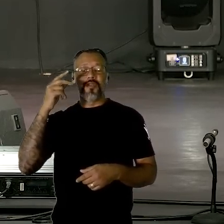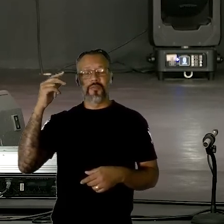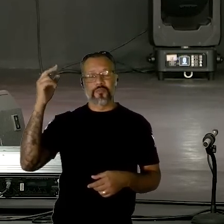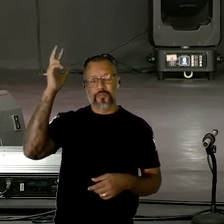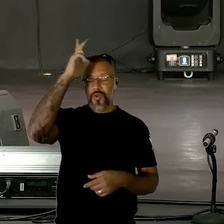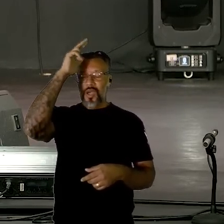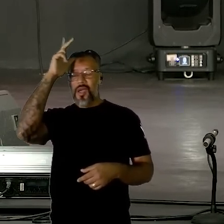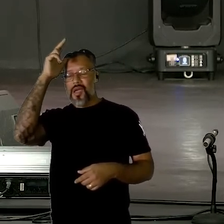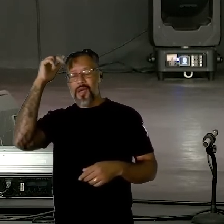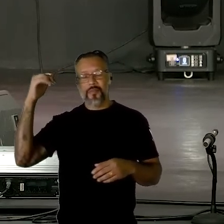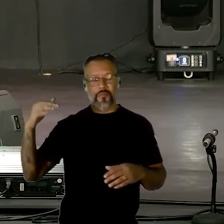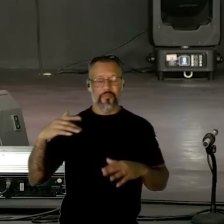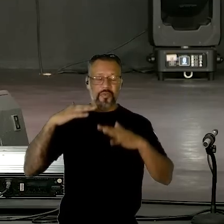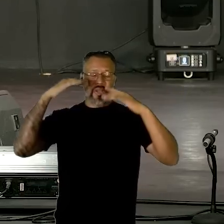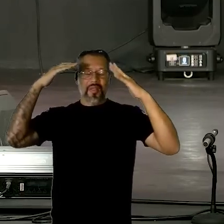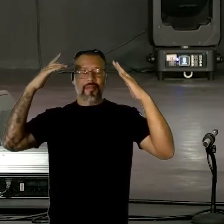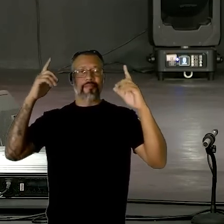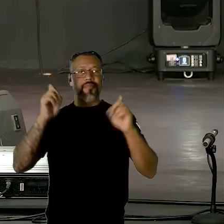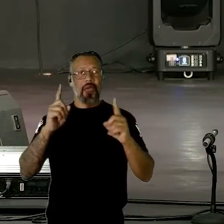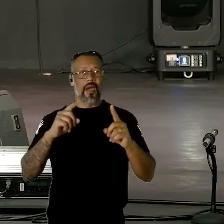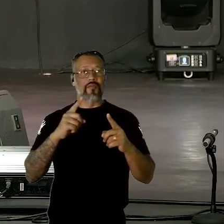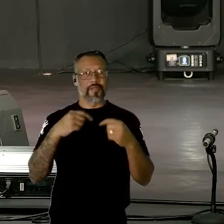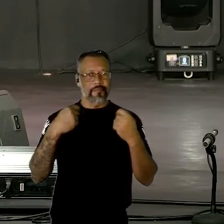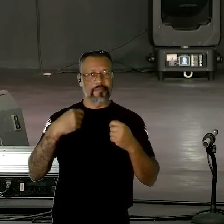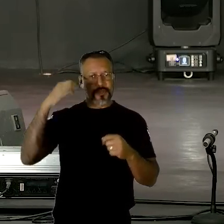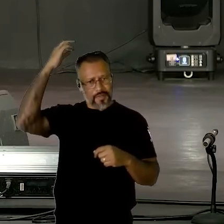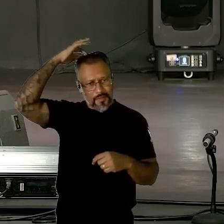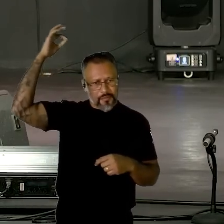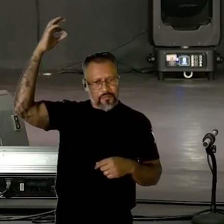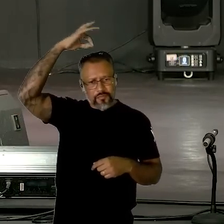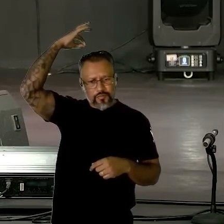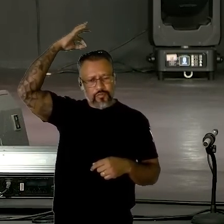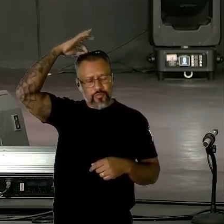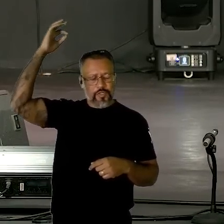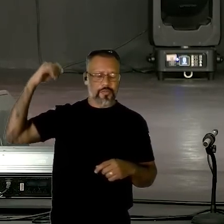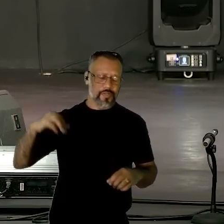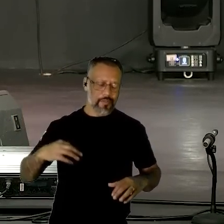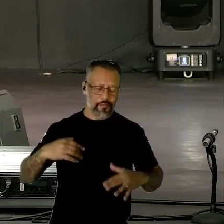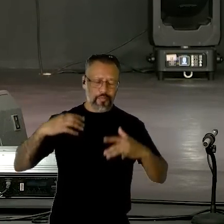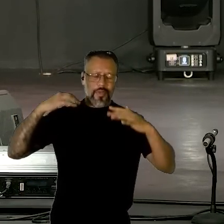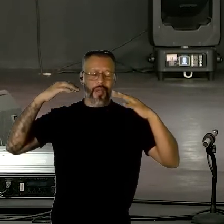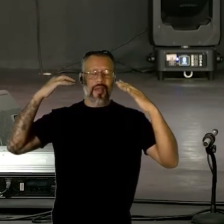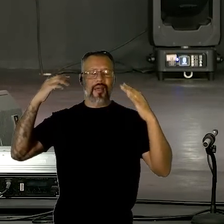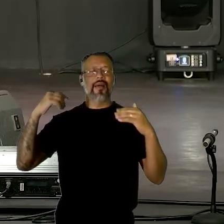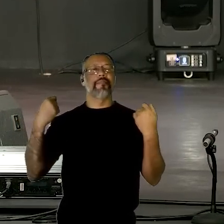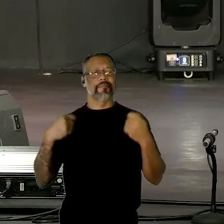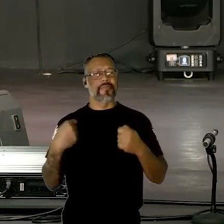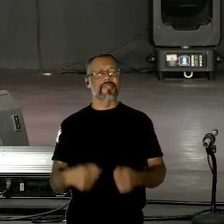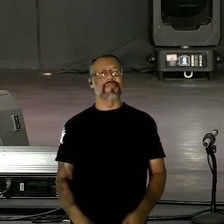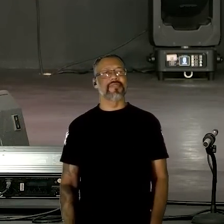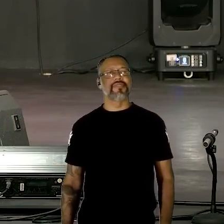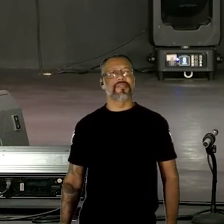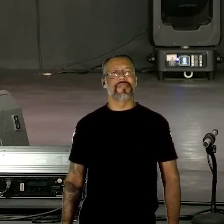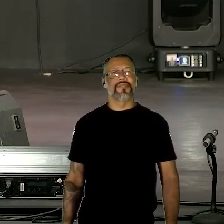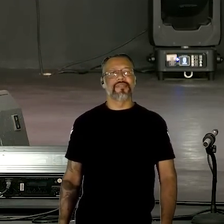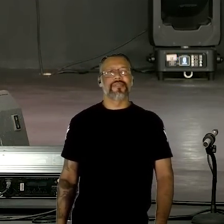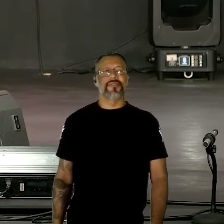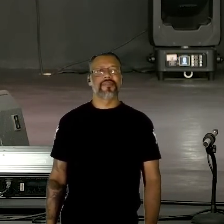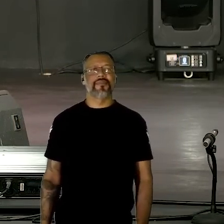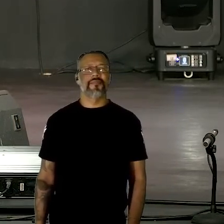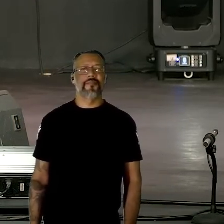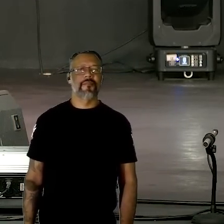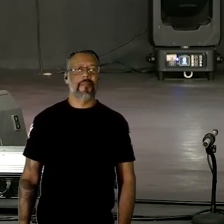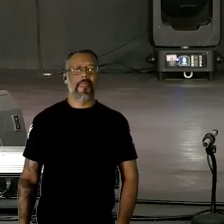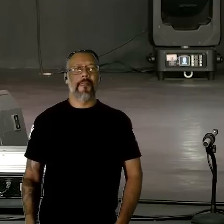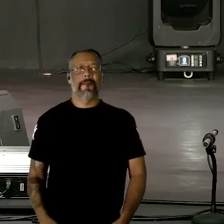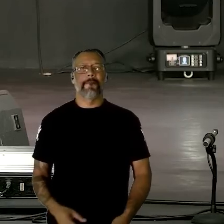vai ser mole não é que você vai ter caminhos de delícia porque o caminho de delícia não é a jornada o caminho de delícia é a pessoa que caminha que você